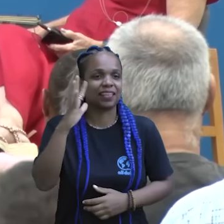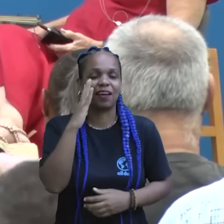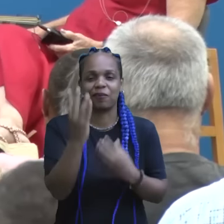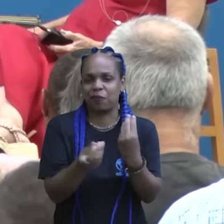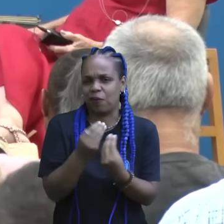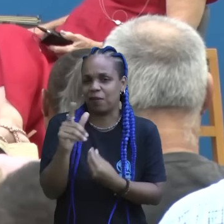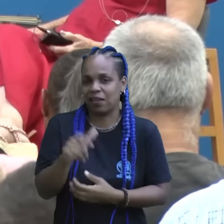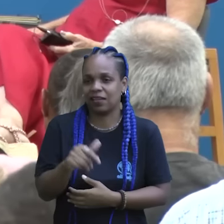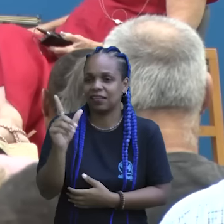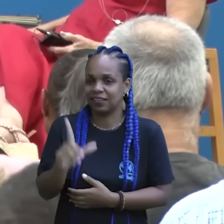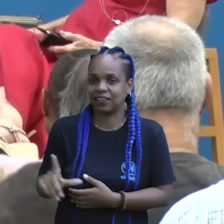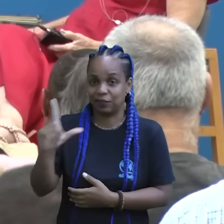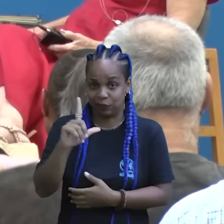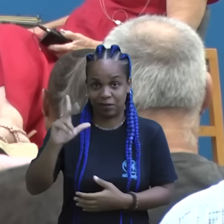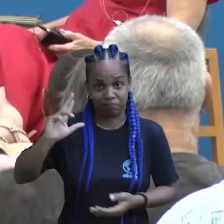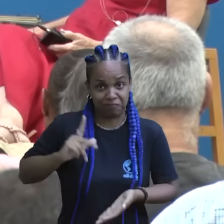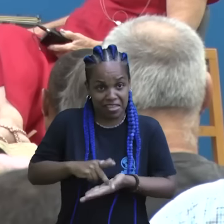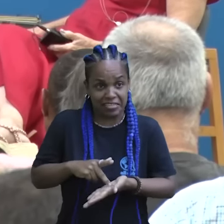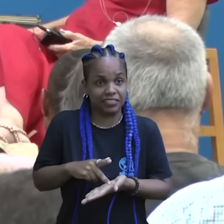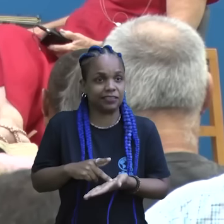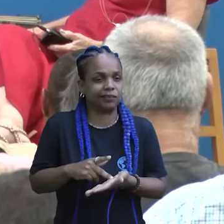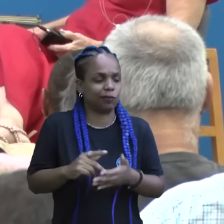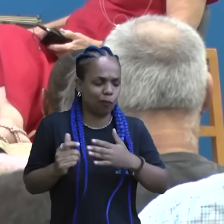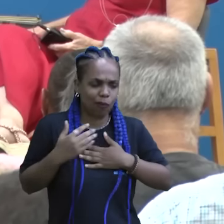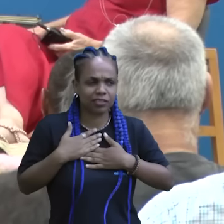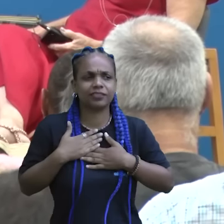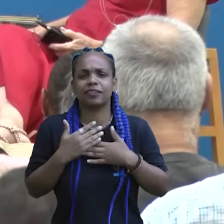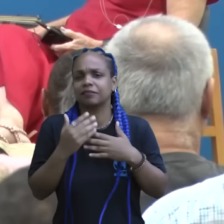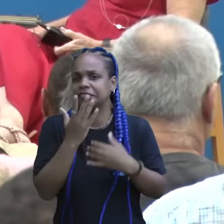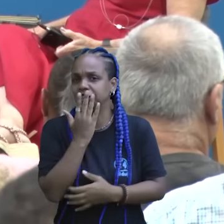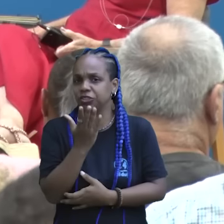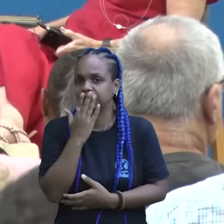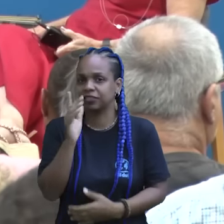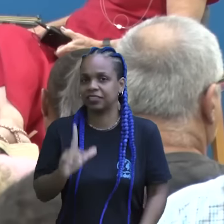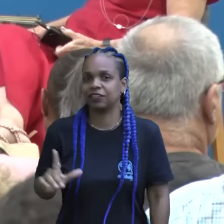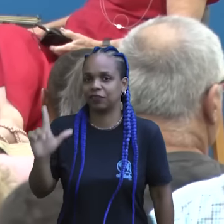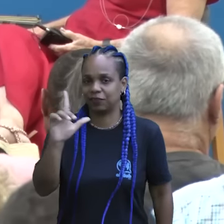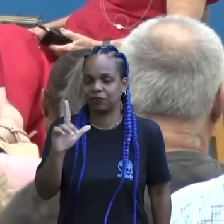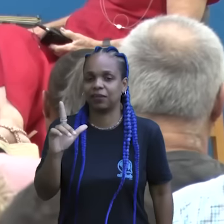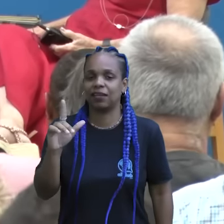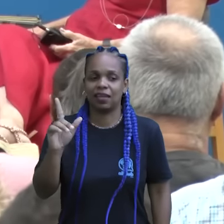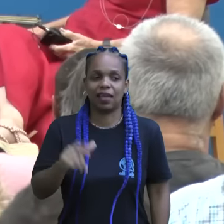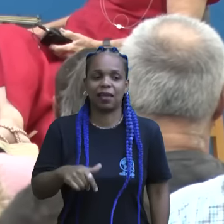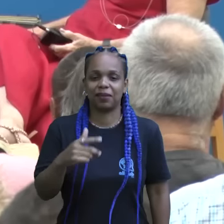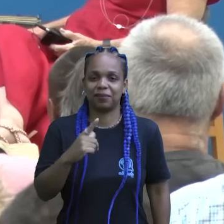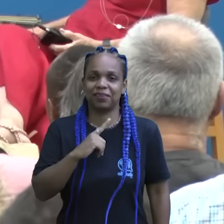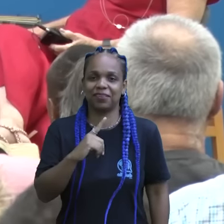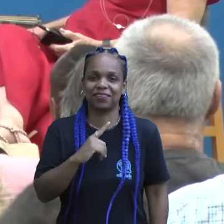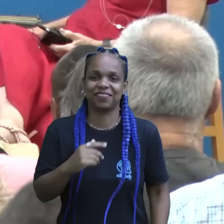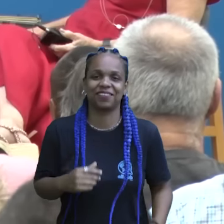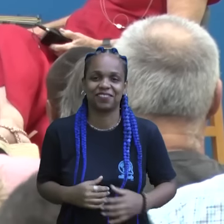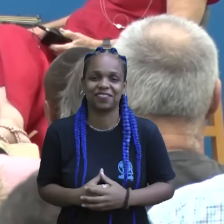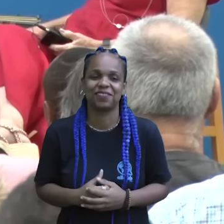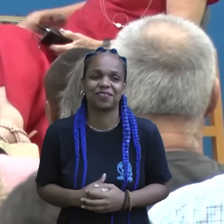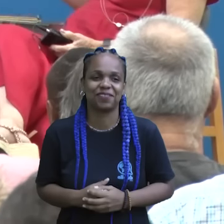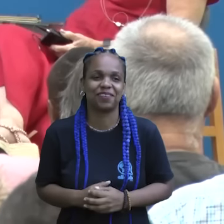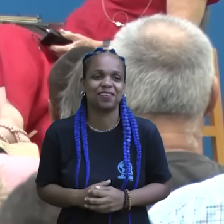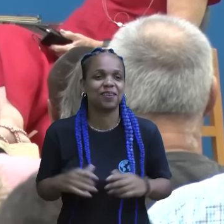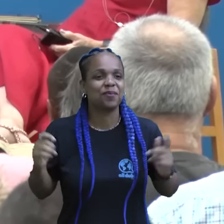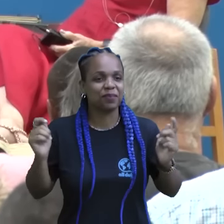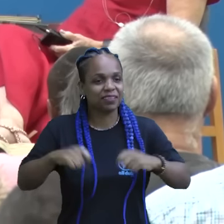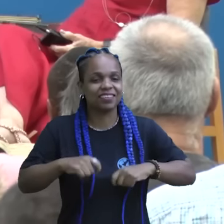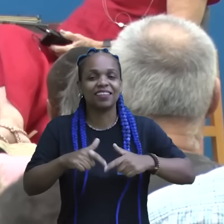era a projeção. E é possível fazer, eu até faço uma série de comparações com Dostoiévski.